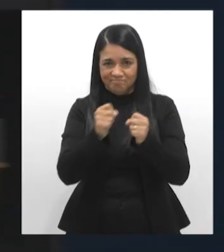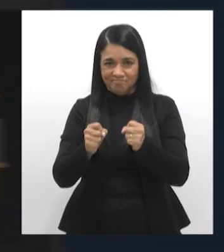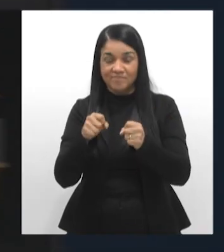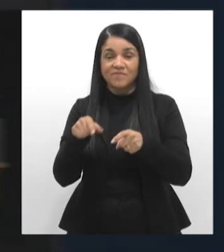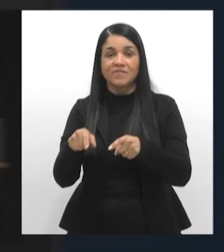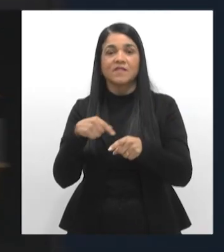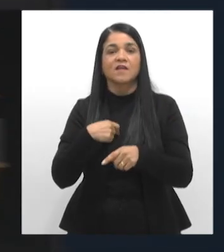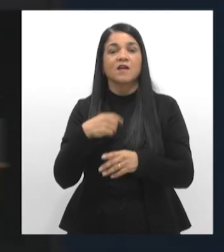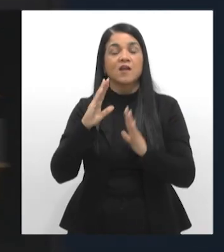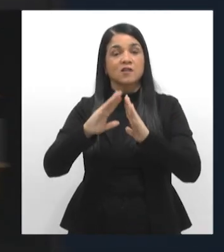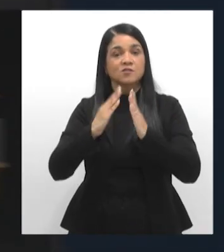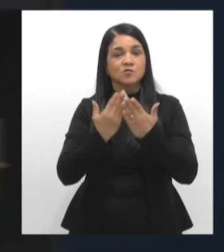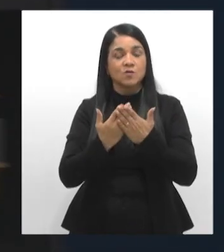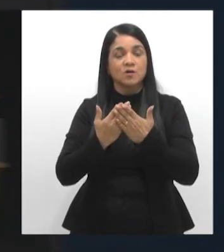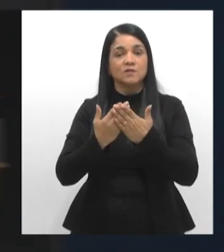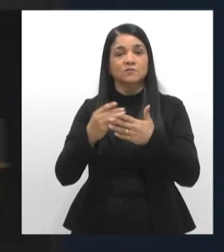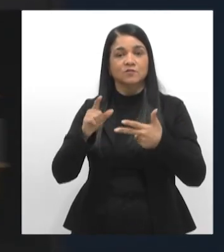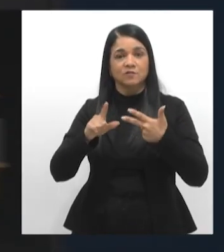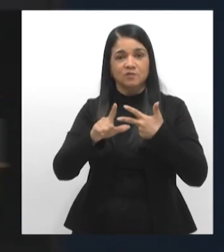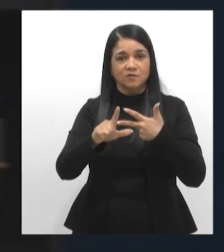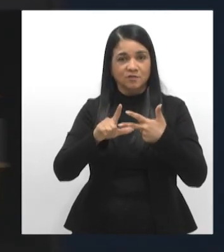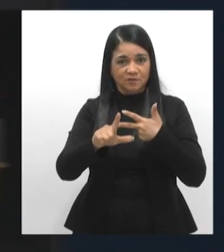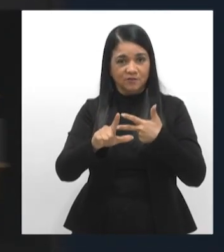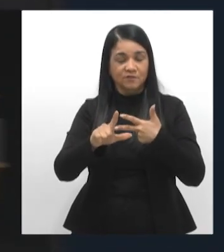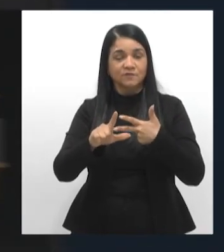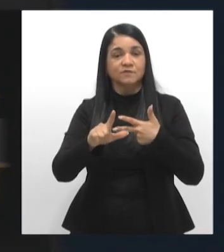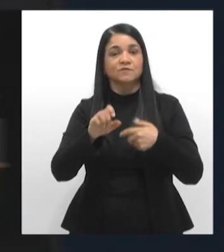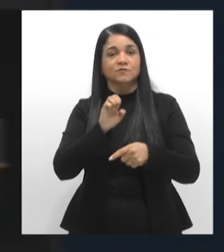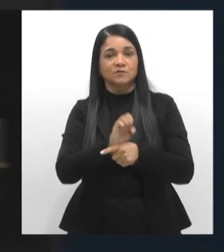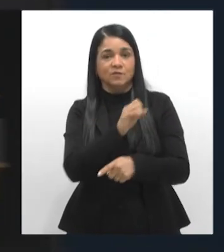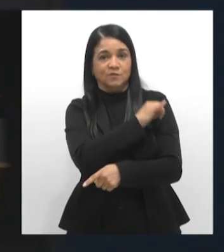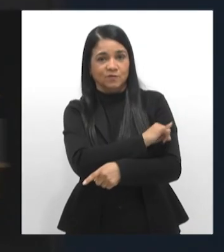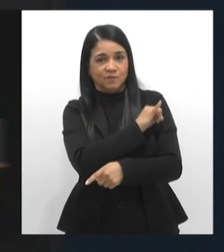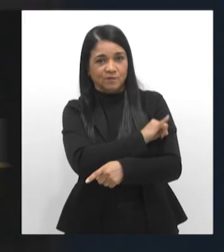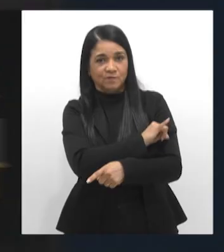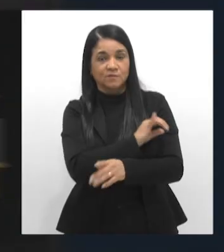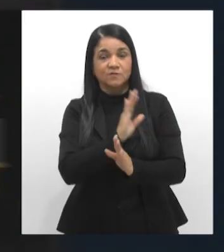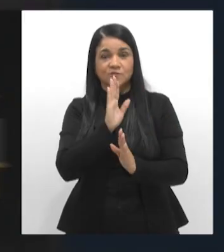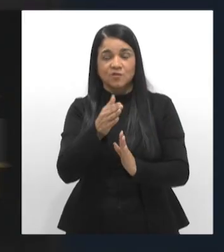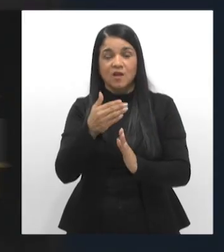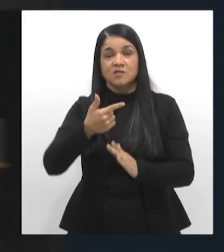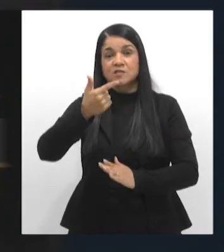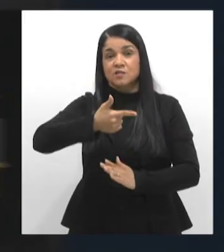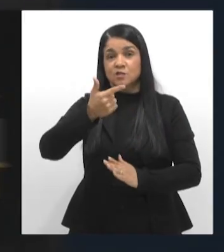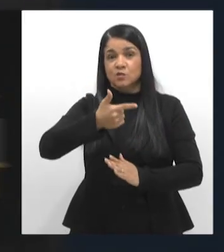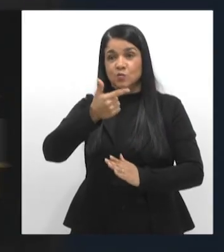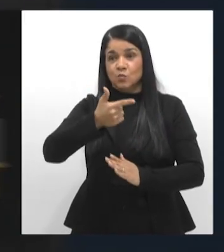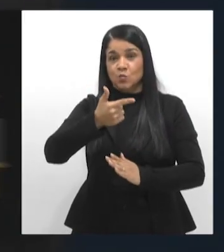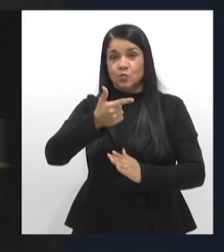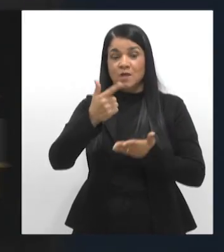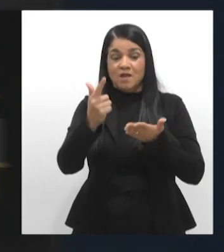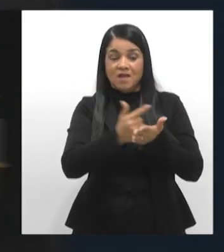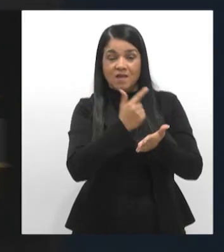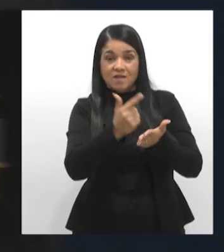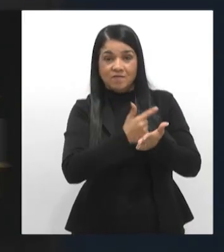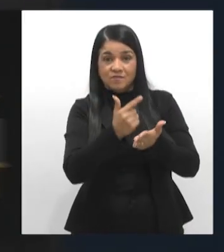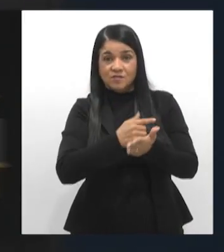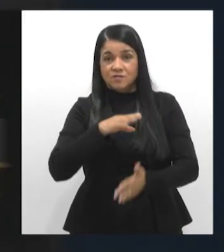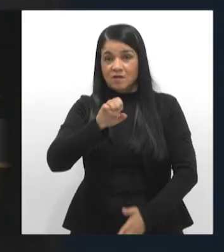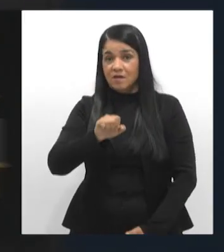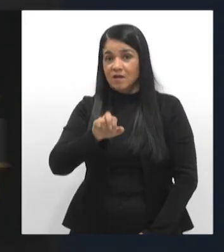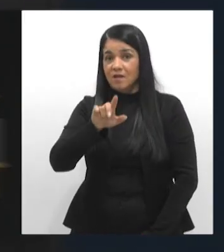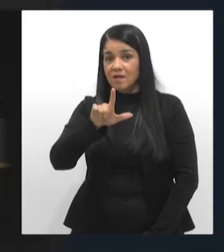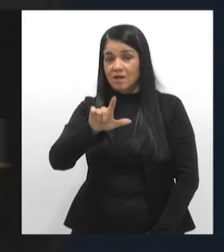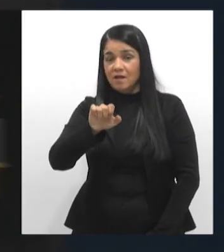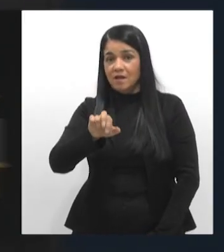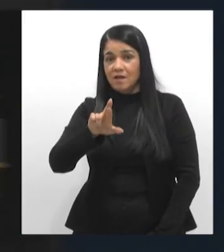Legislativo do Rio de Janeiro, do Estado do Rio de Janeiro, já está na 2ª edição de sua revista ELERJ em Pauta.